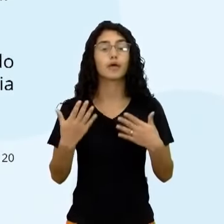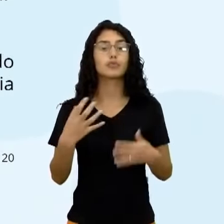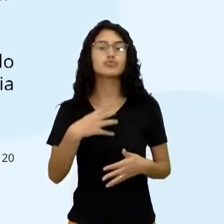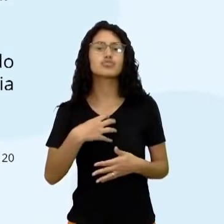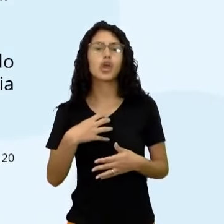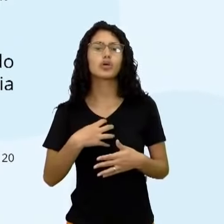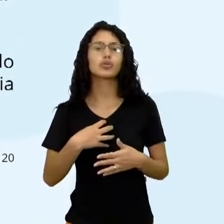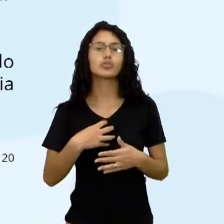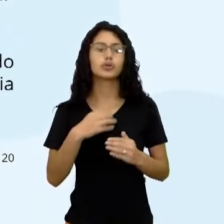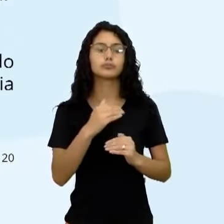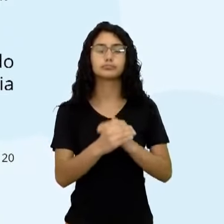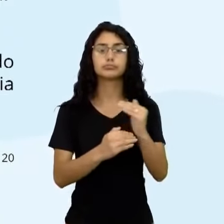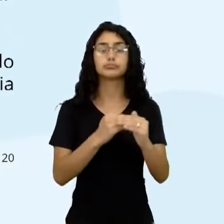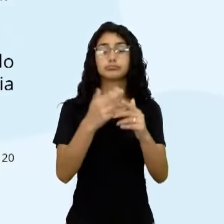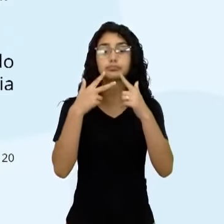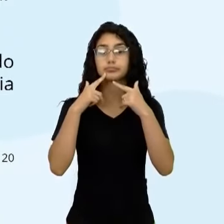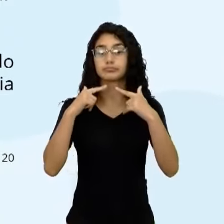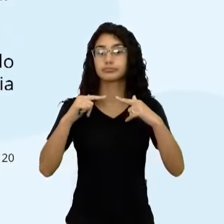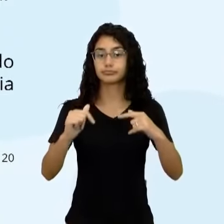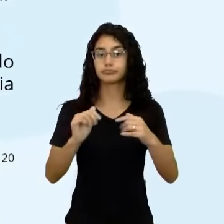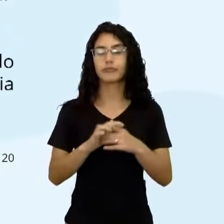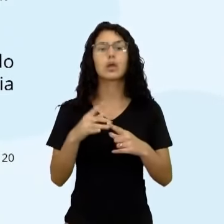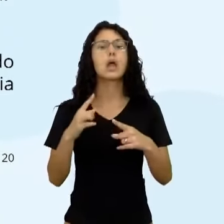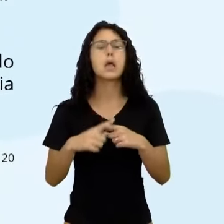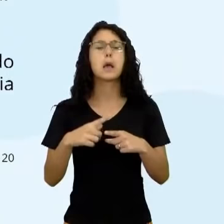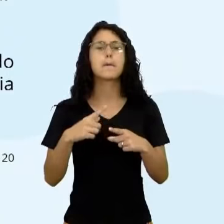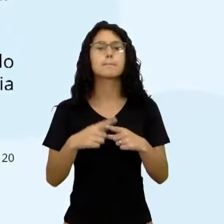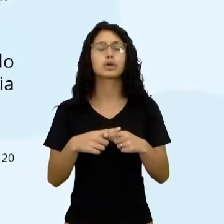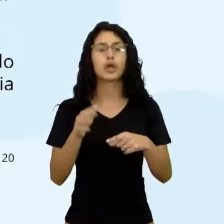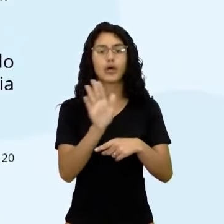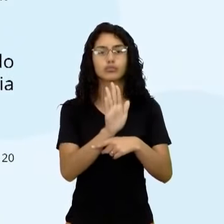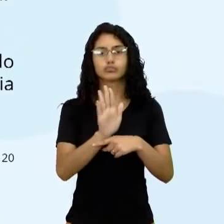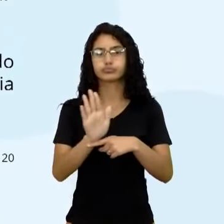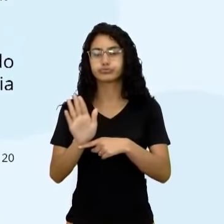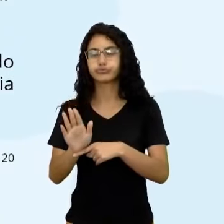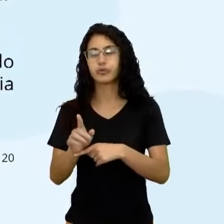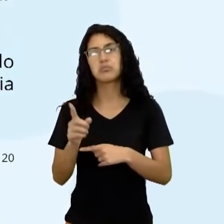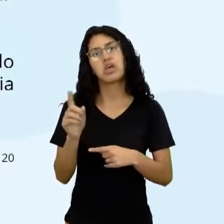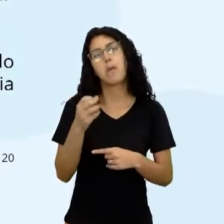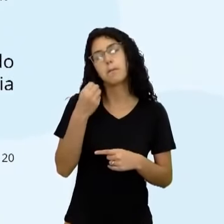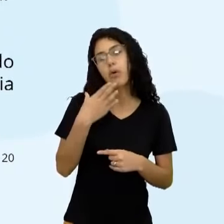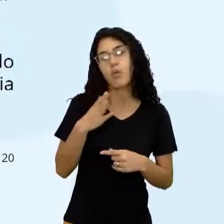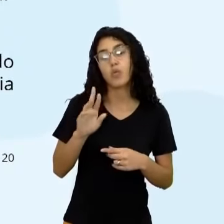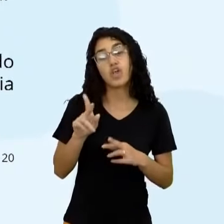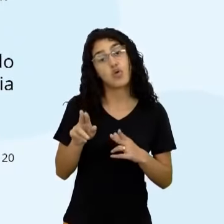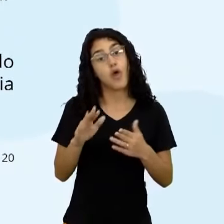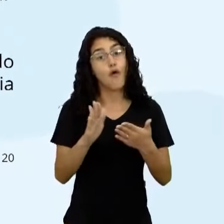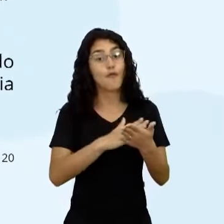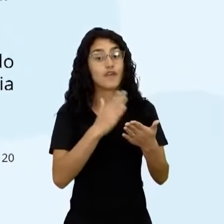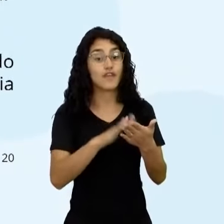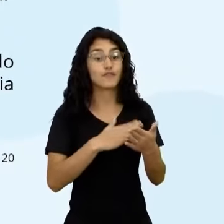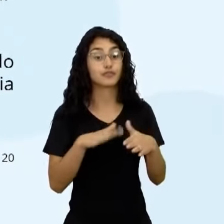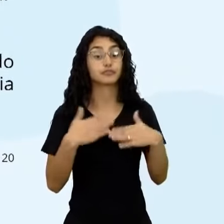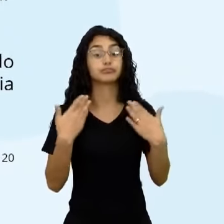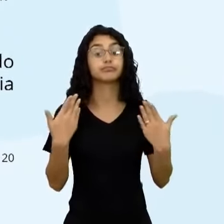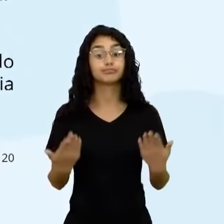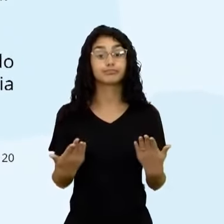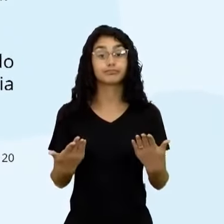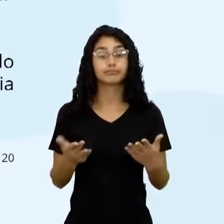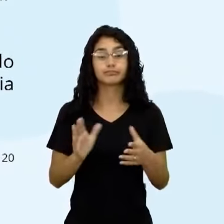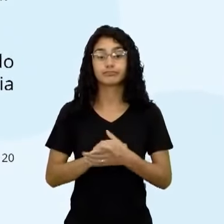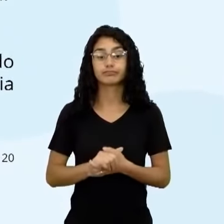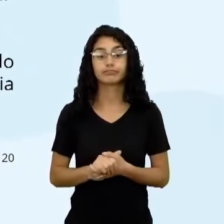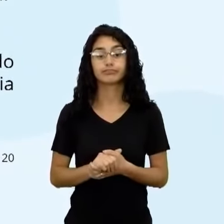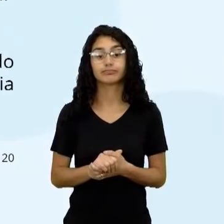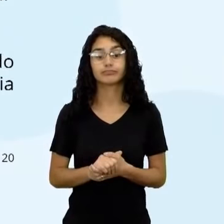uma forma de processamento da linguagem porque o filme não fica tão bom quanto o livro porque porque porque essa